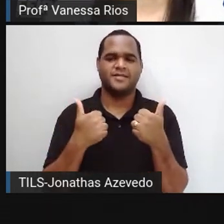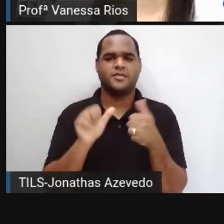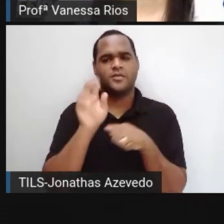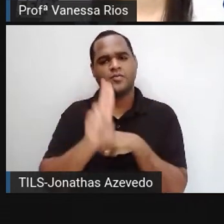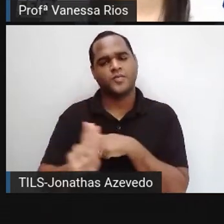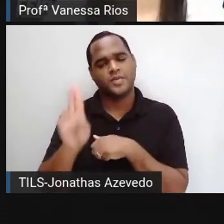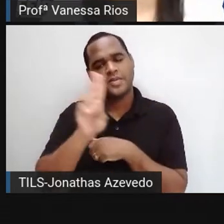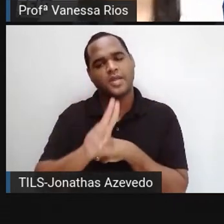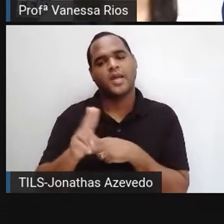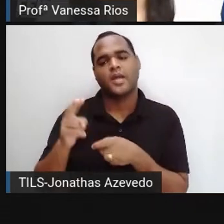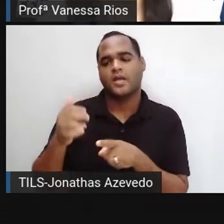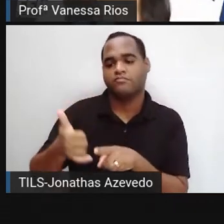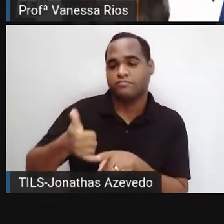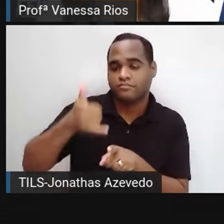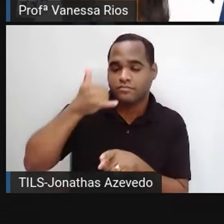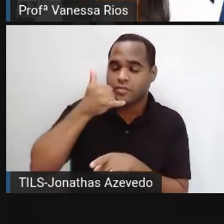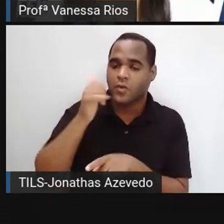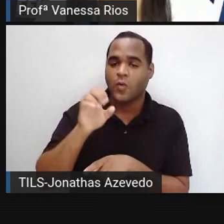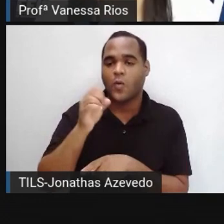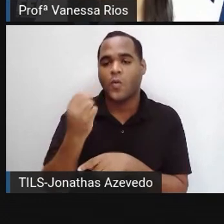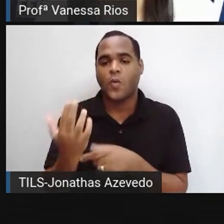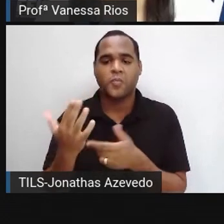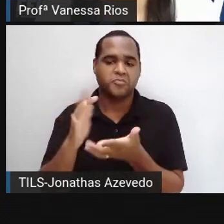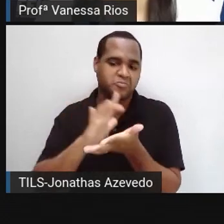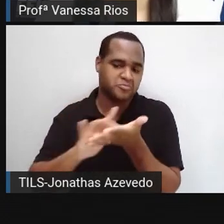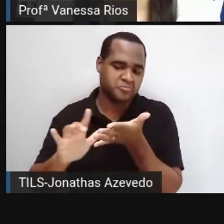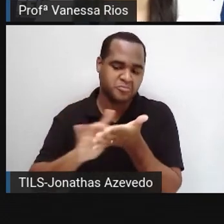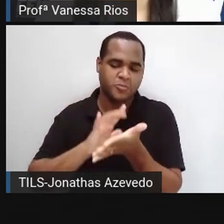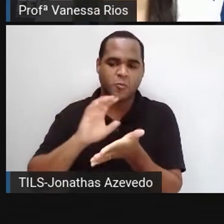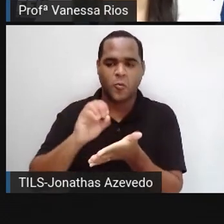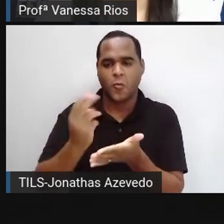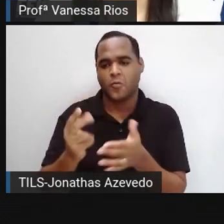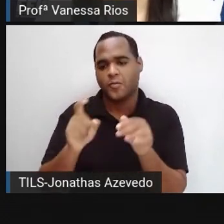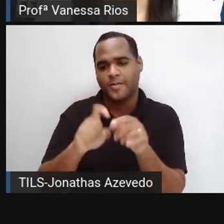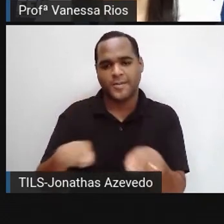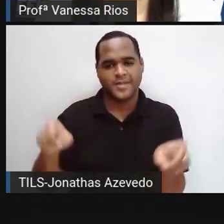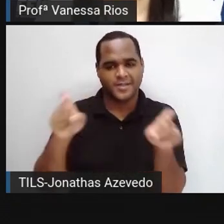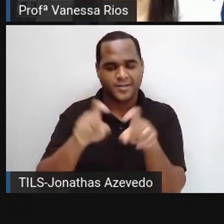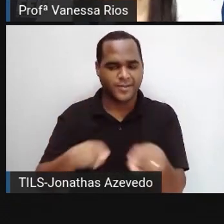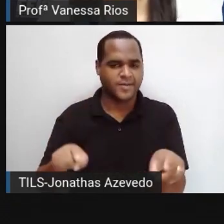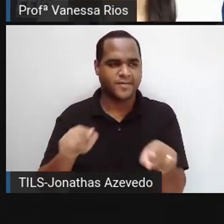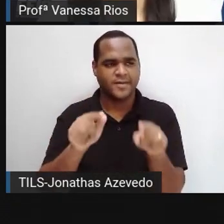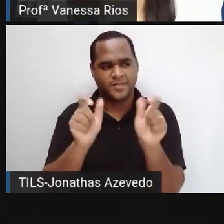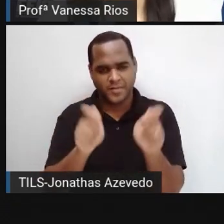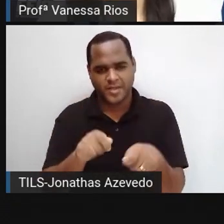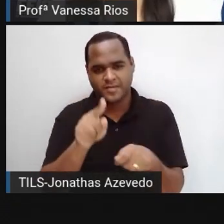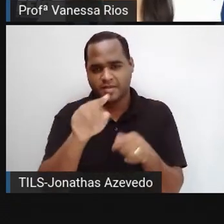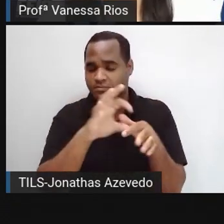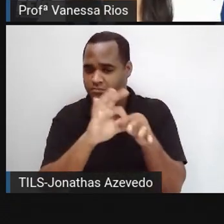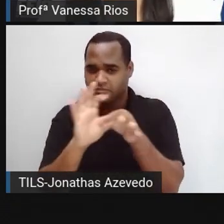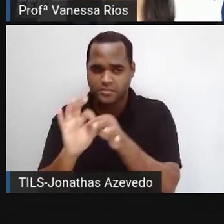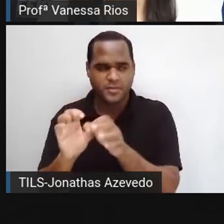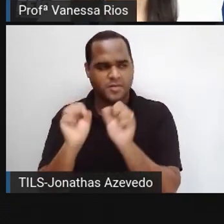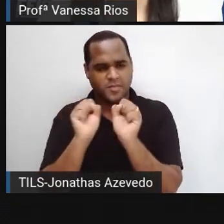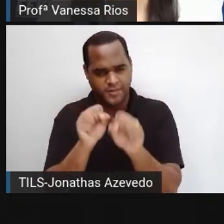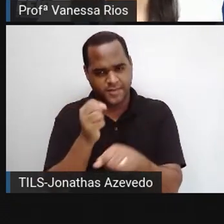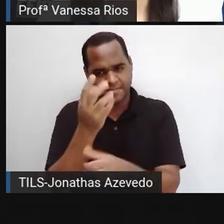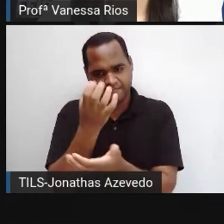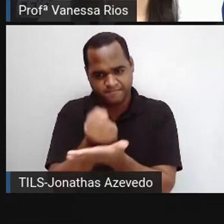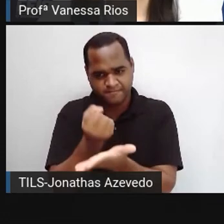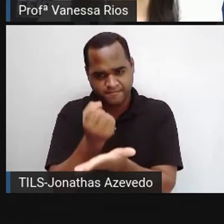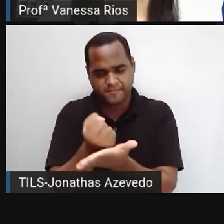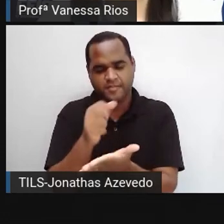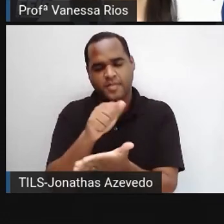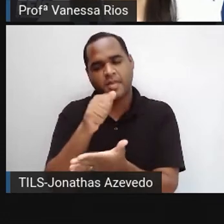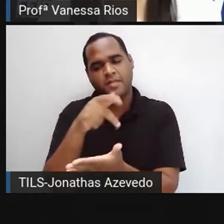utilizando o aparelho de celular ou computador, aquilo que você tiver disponível, você vai conseguir também baixar, através